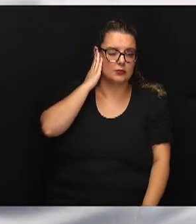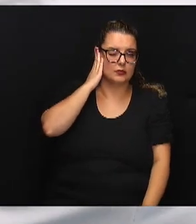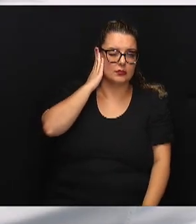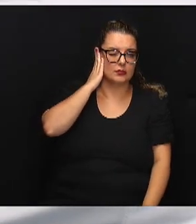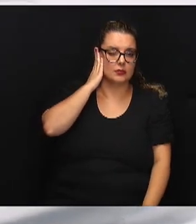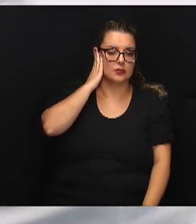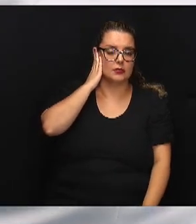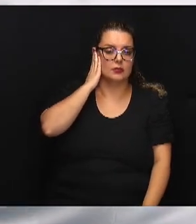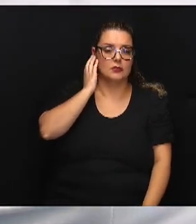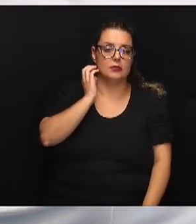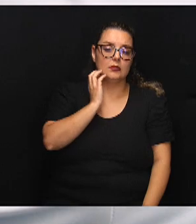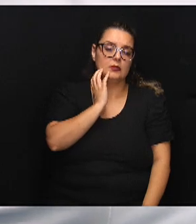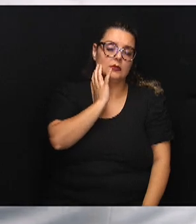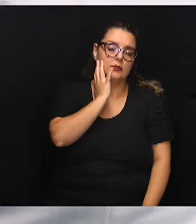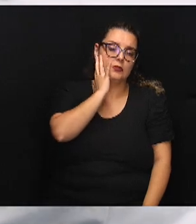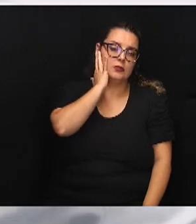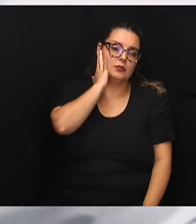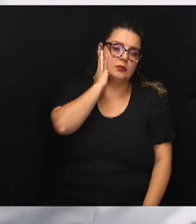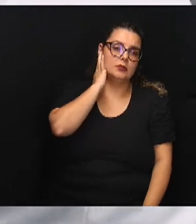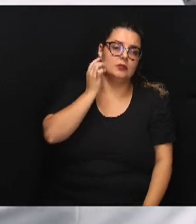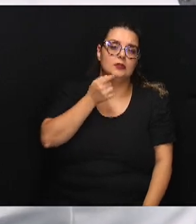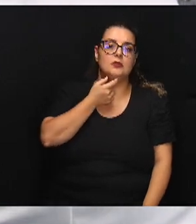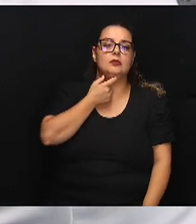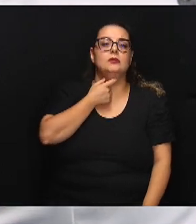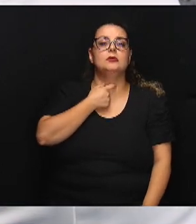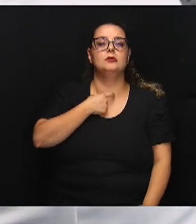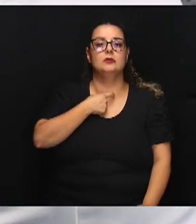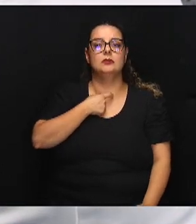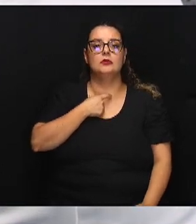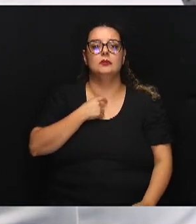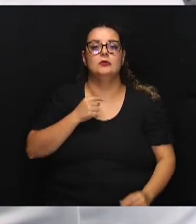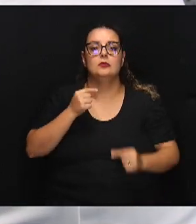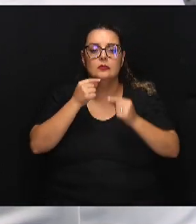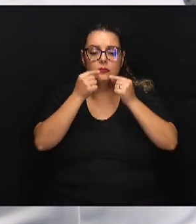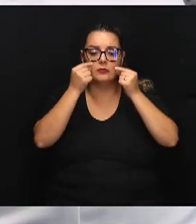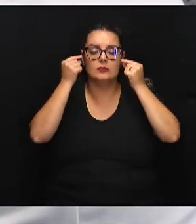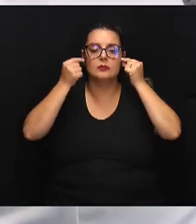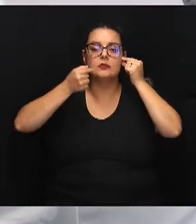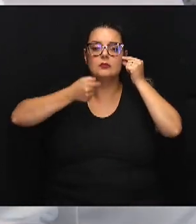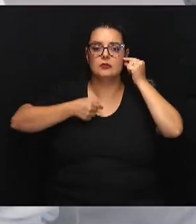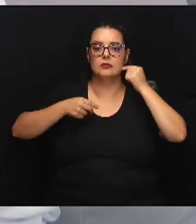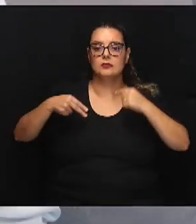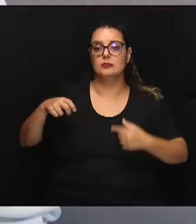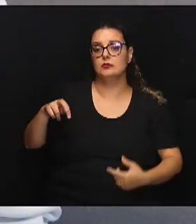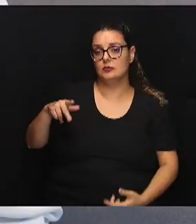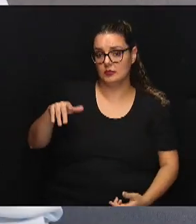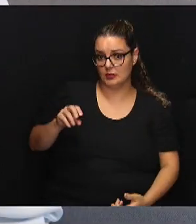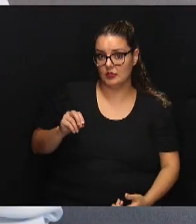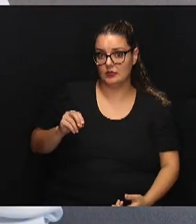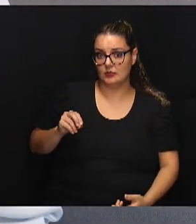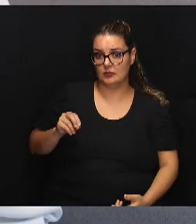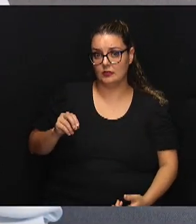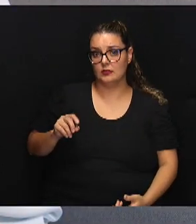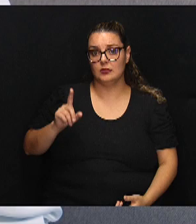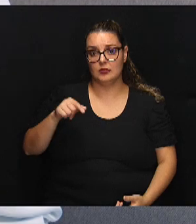uma dor irradiada também na garganta por conta do caminho da inervação mesmo, né? E aí a questão do nariz e o ouvido